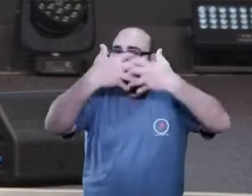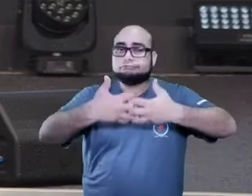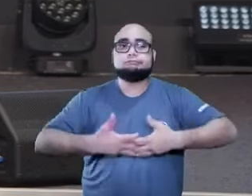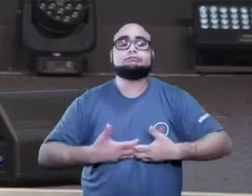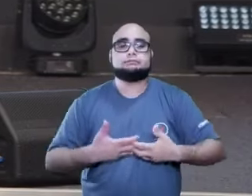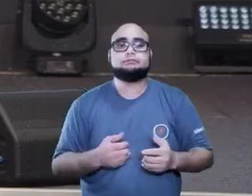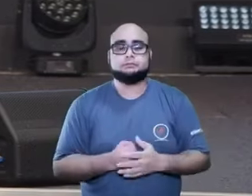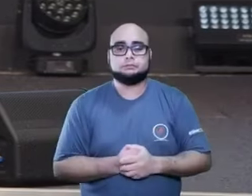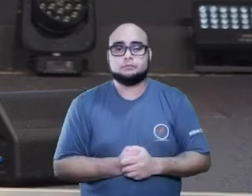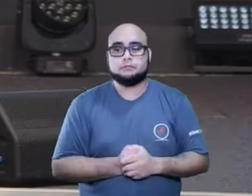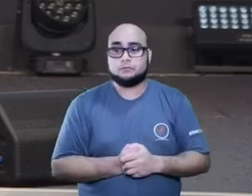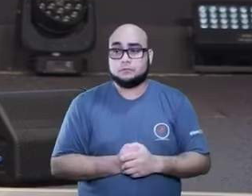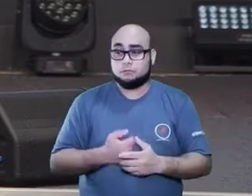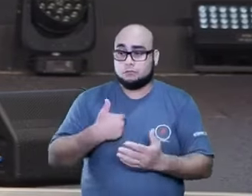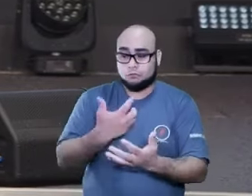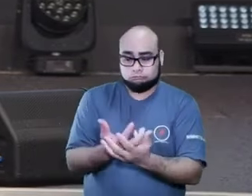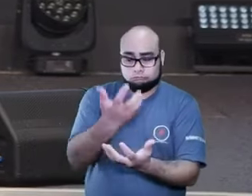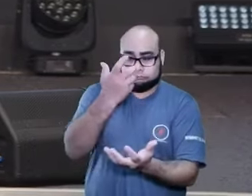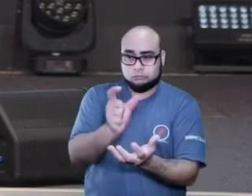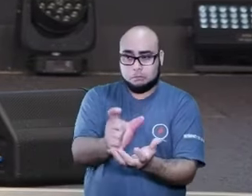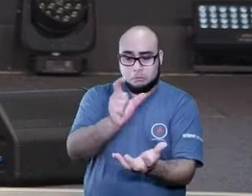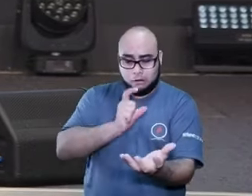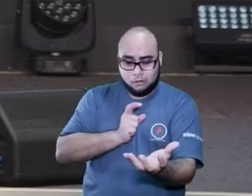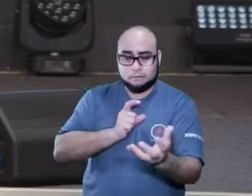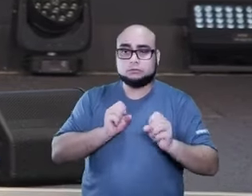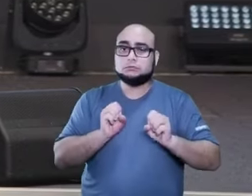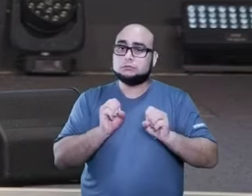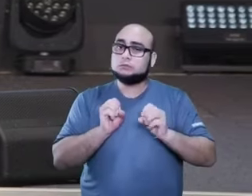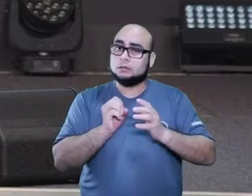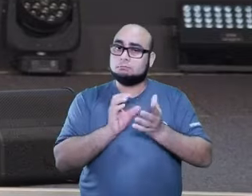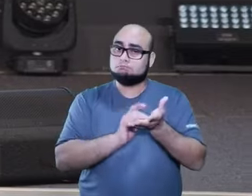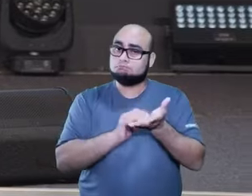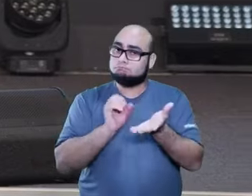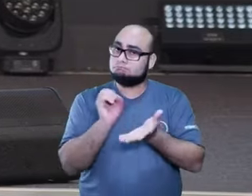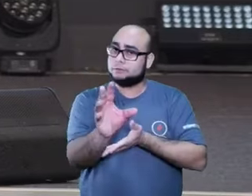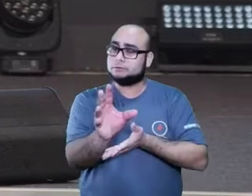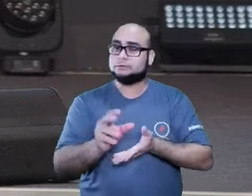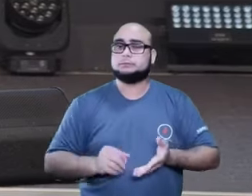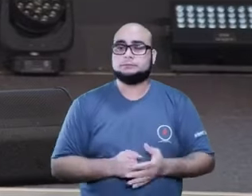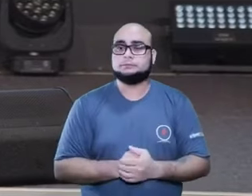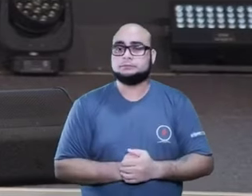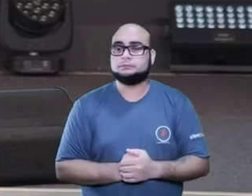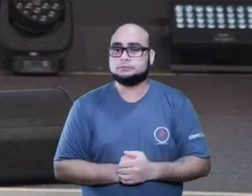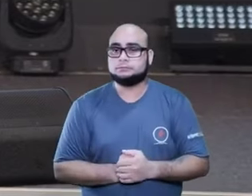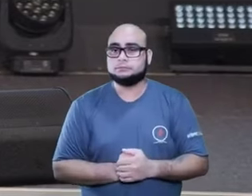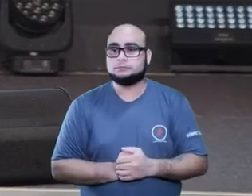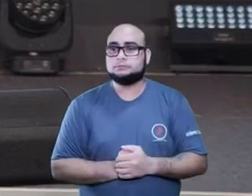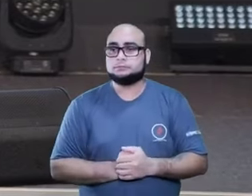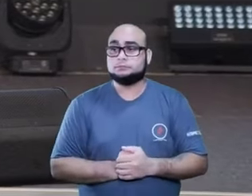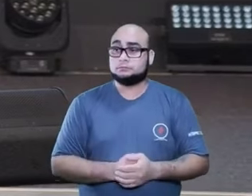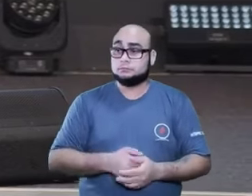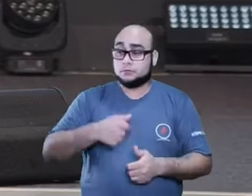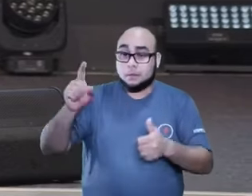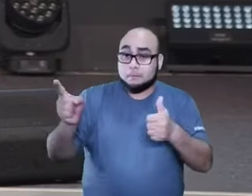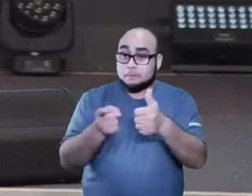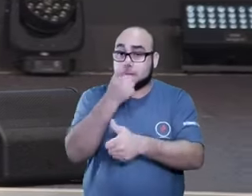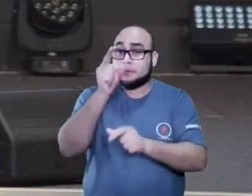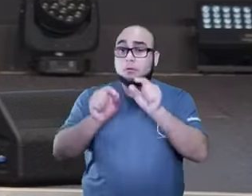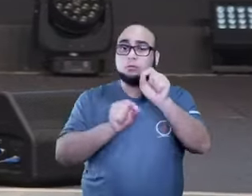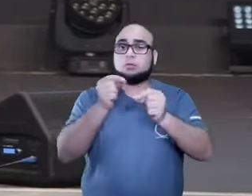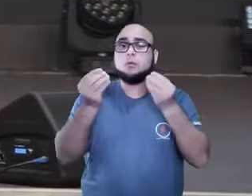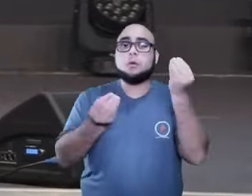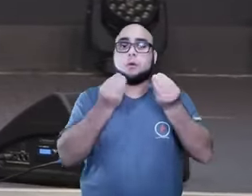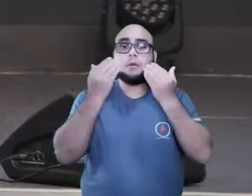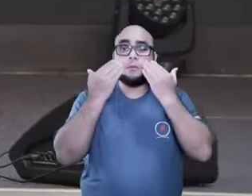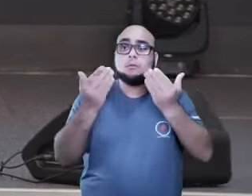quero destacá-las para vocês hoje aqui. A primeira é a forma como ele aborda Jesus.